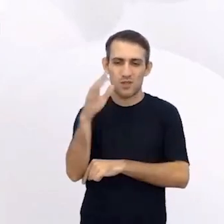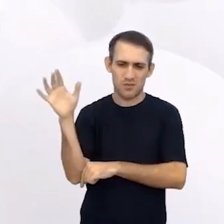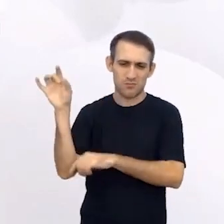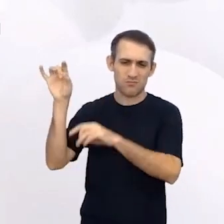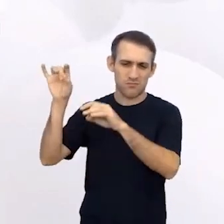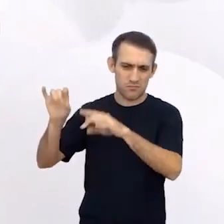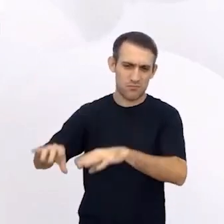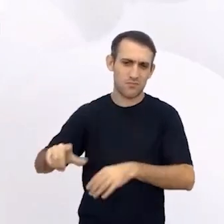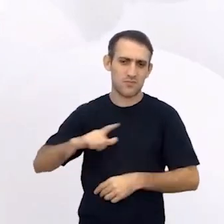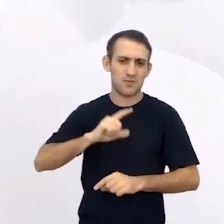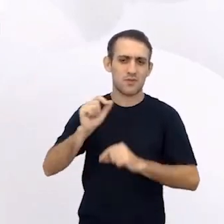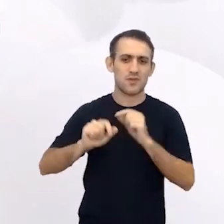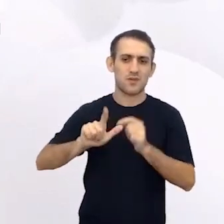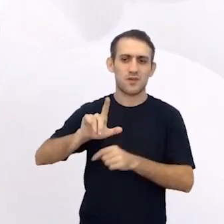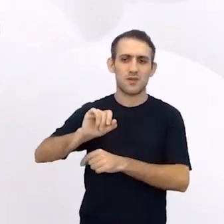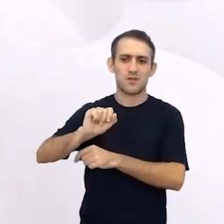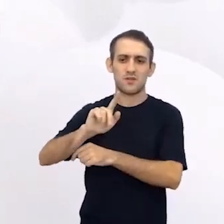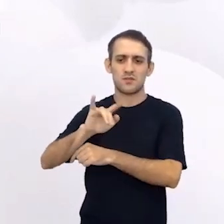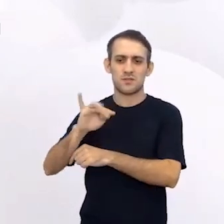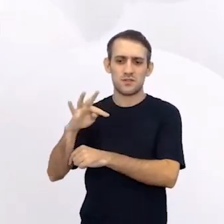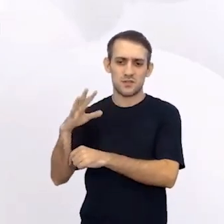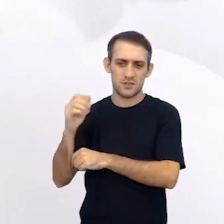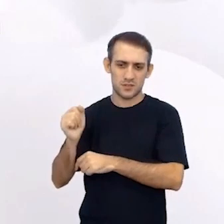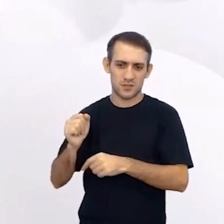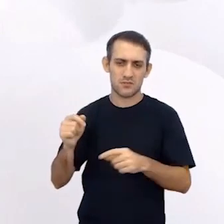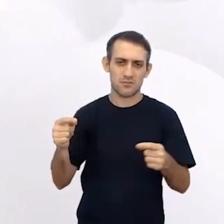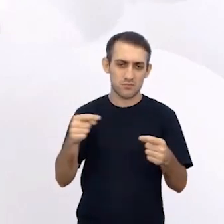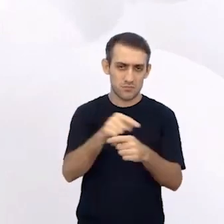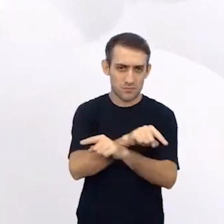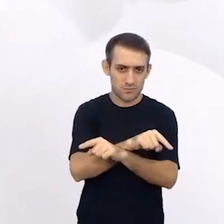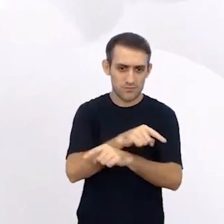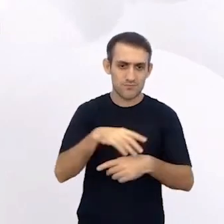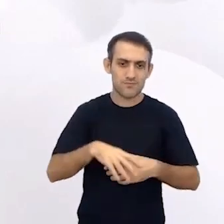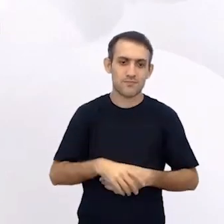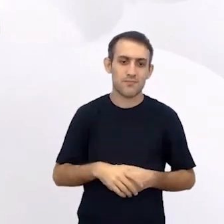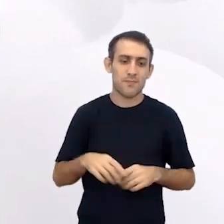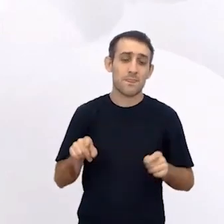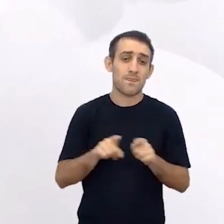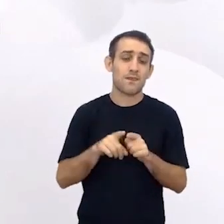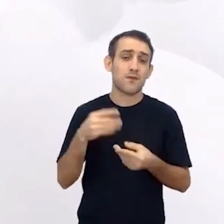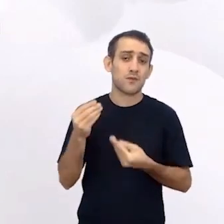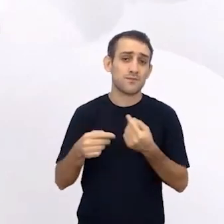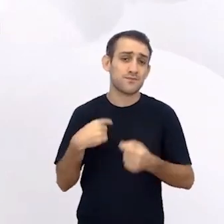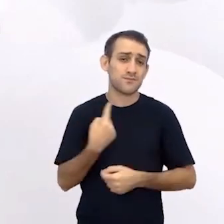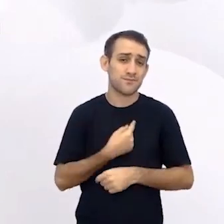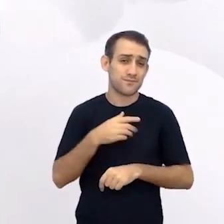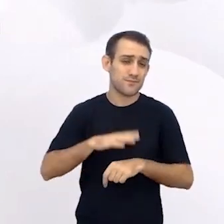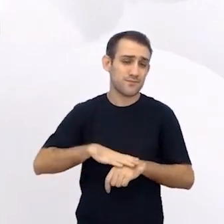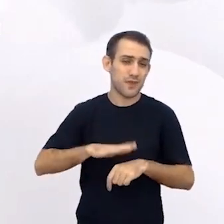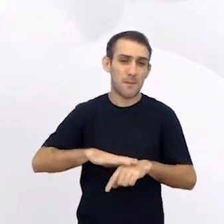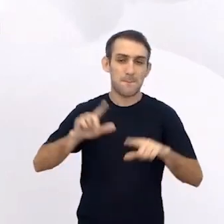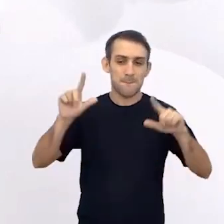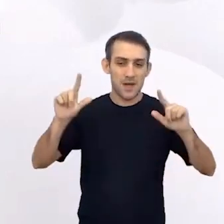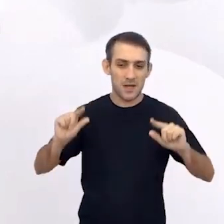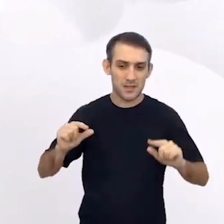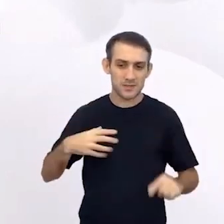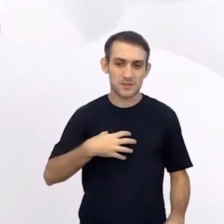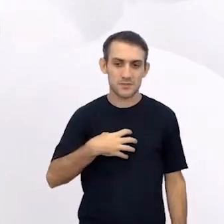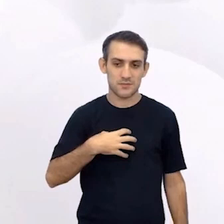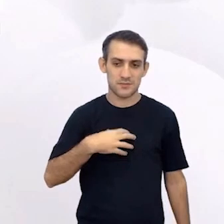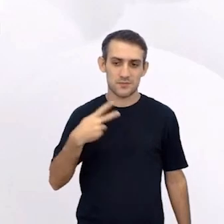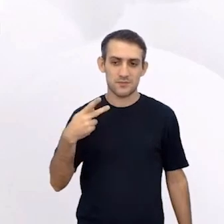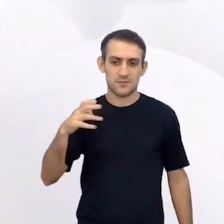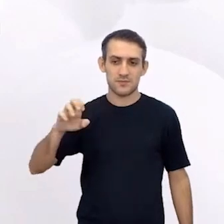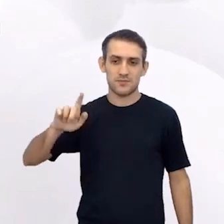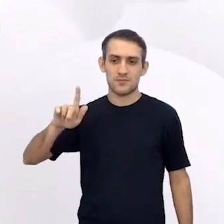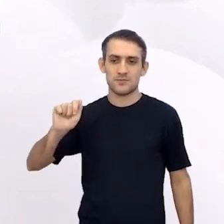entra a logística reversa. Né? E como que a gente faz para diminuir essa pegada? Nós vamos chegar nessa